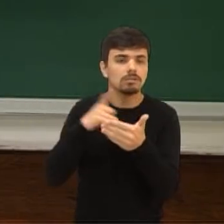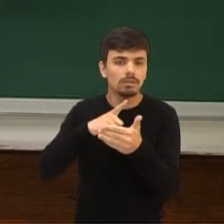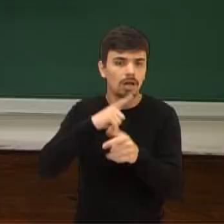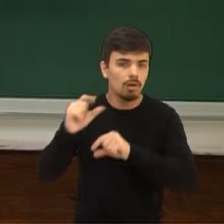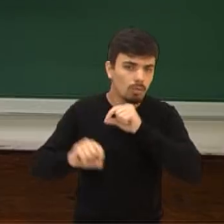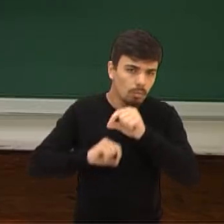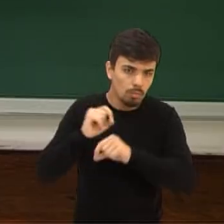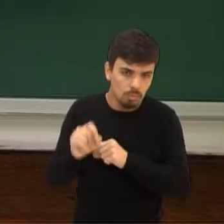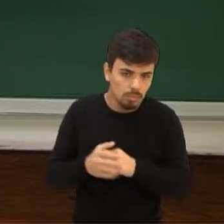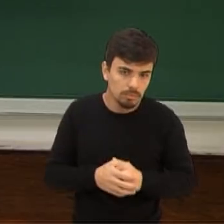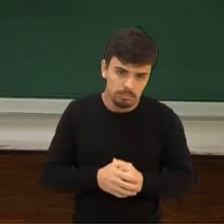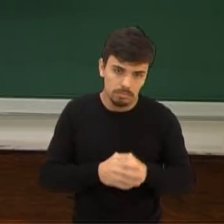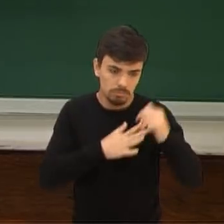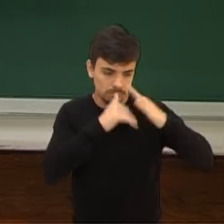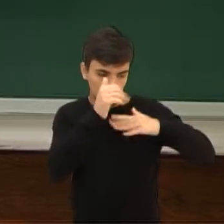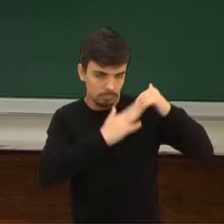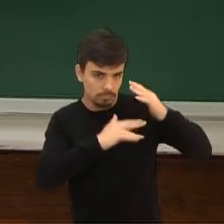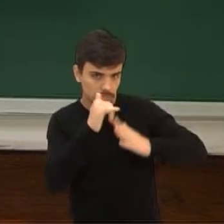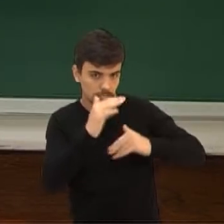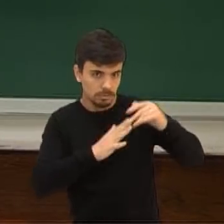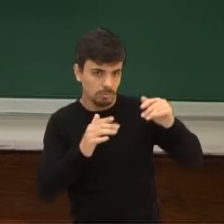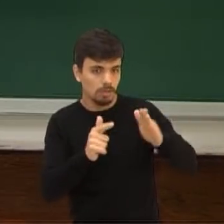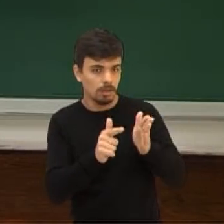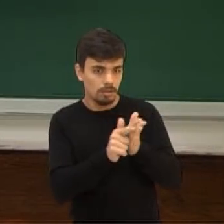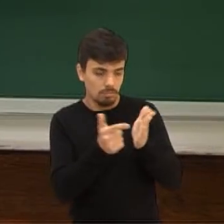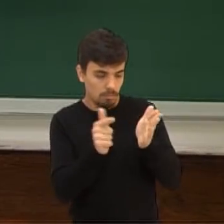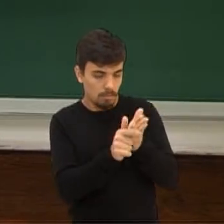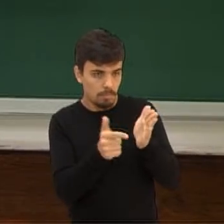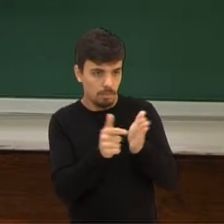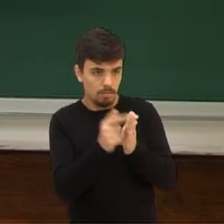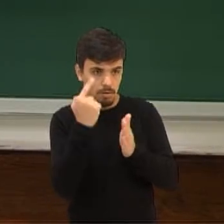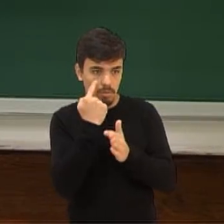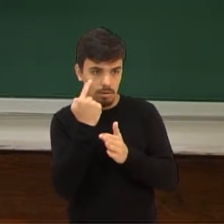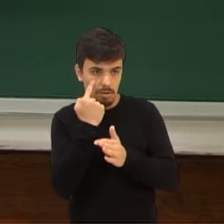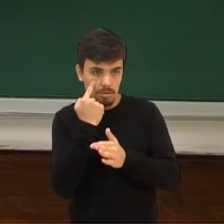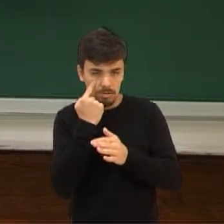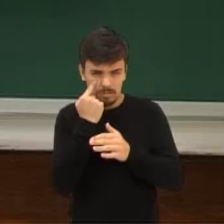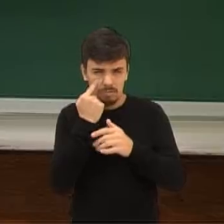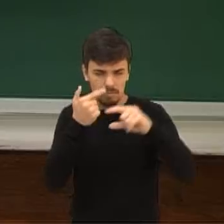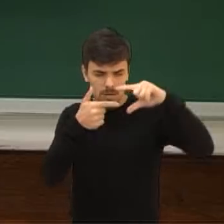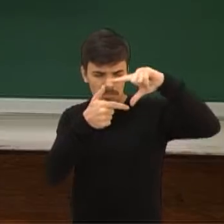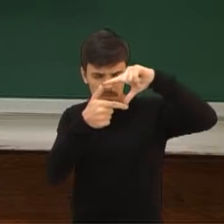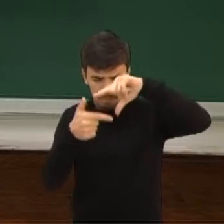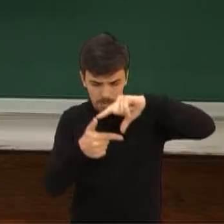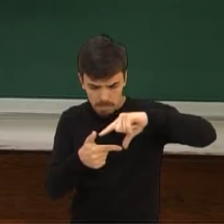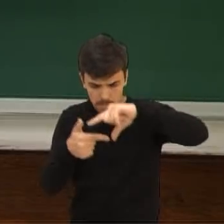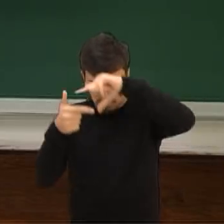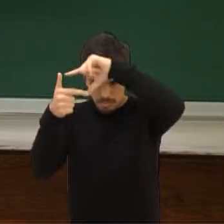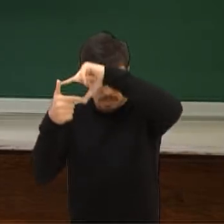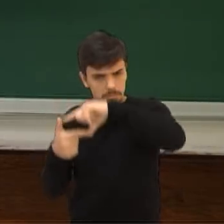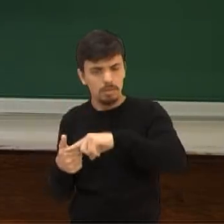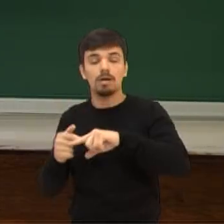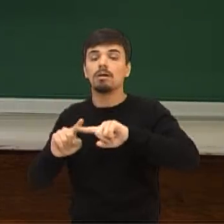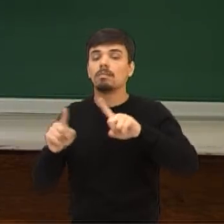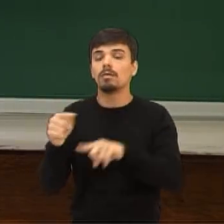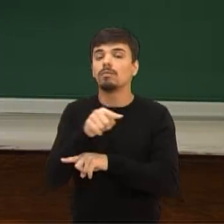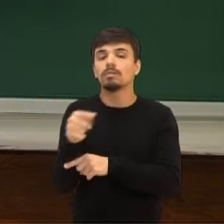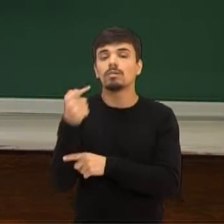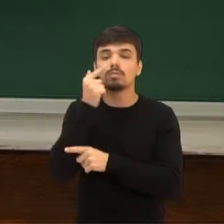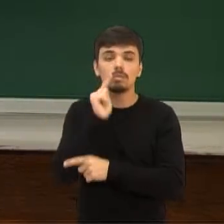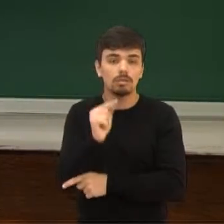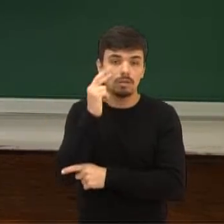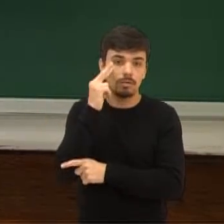temos aqui a construção numa folha quadriculada para ajudar um pouquinho vocês, onde se vocês